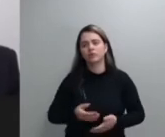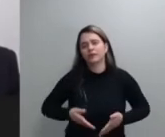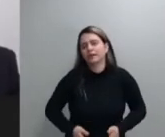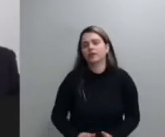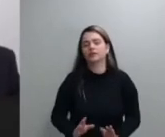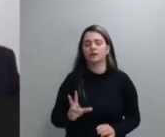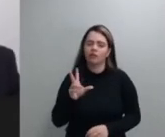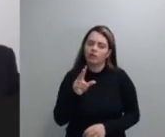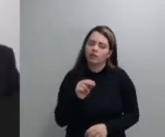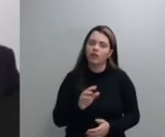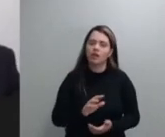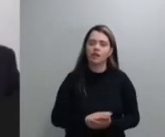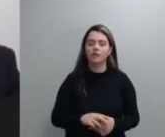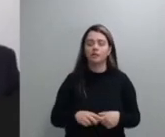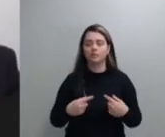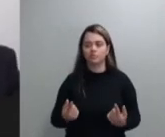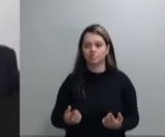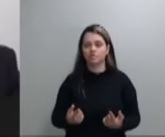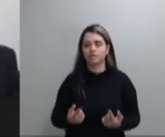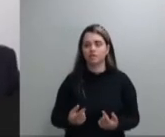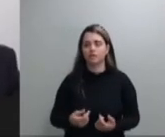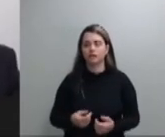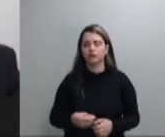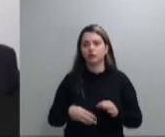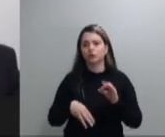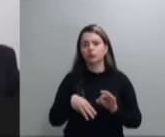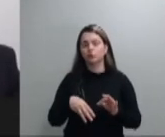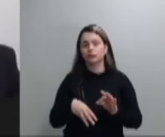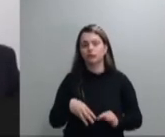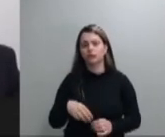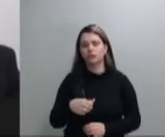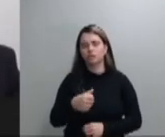é no início Sérgio Cuquinho é um de 19 olha um de 19